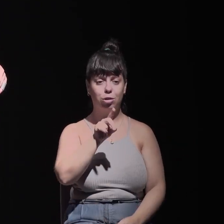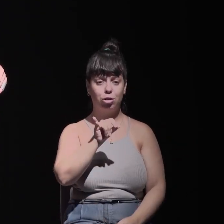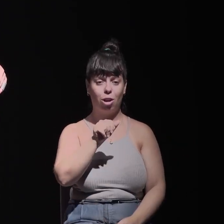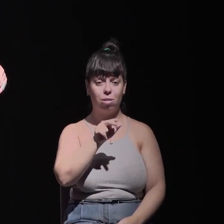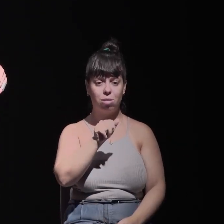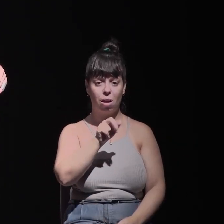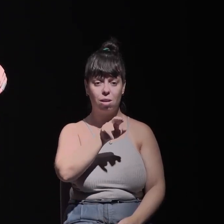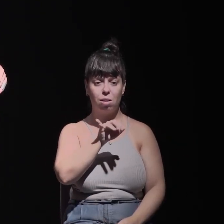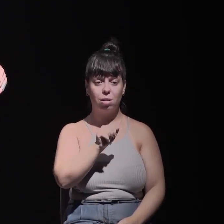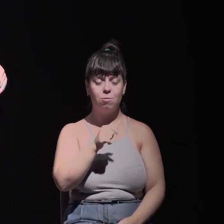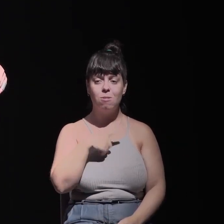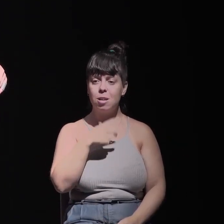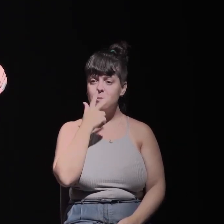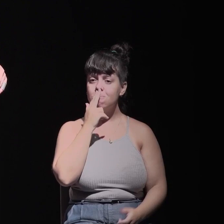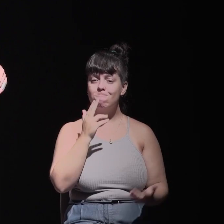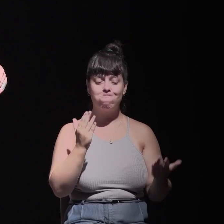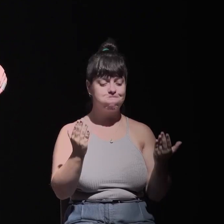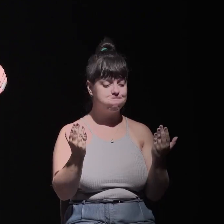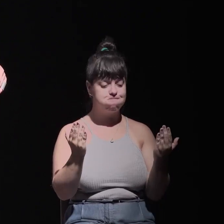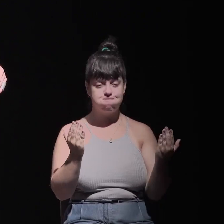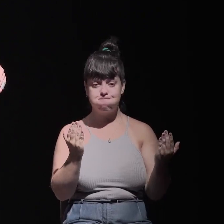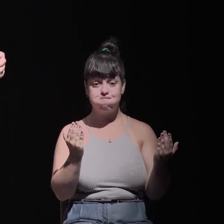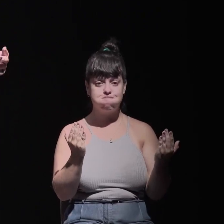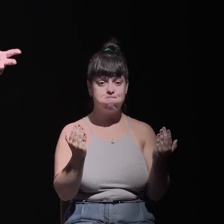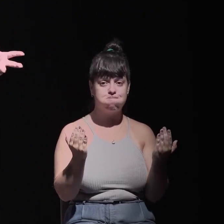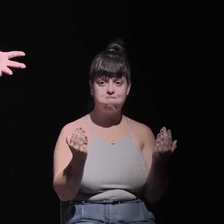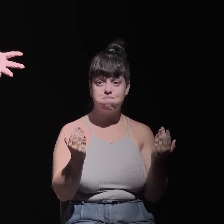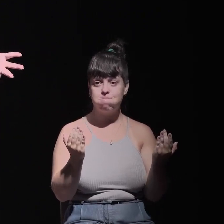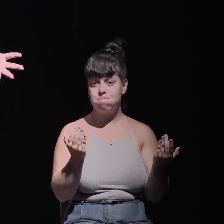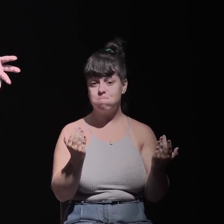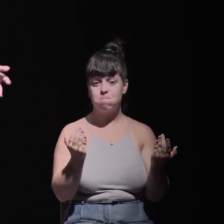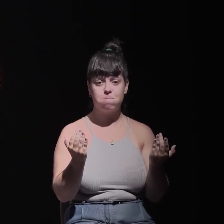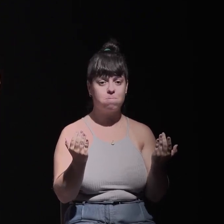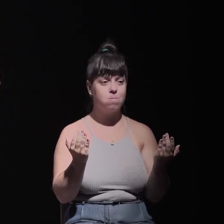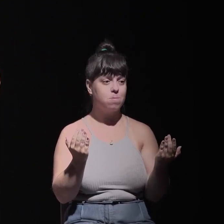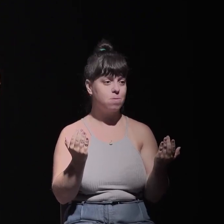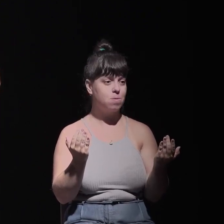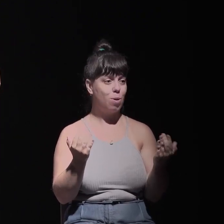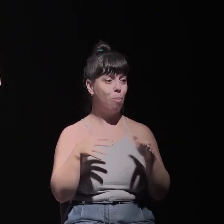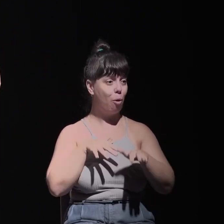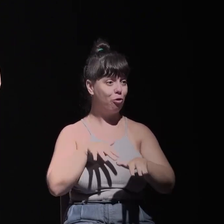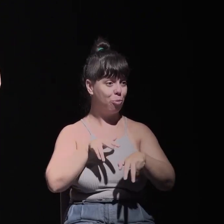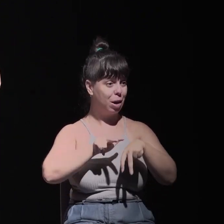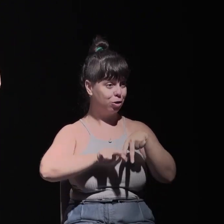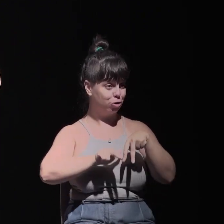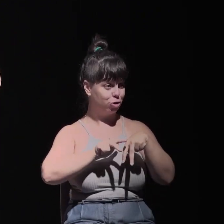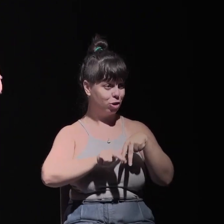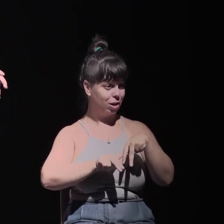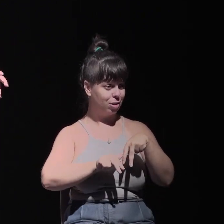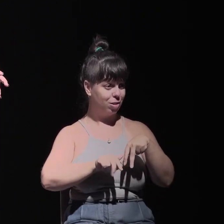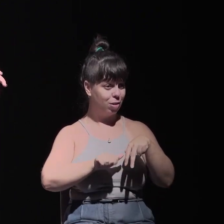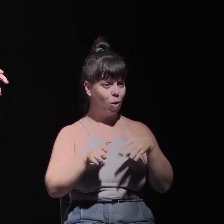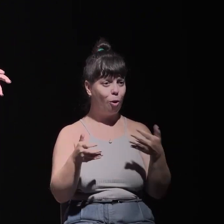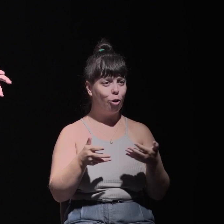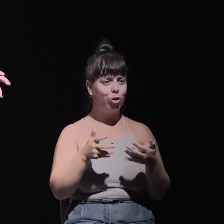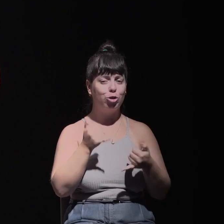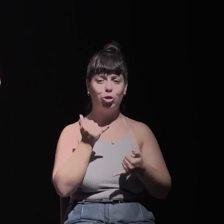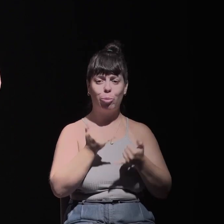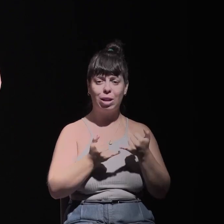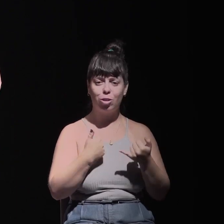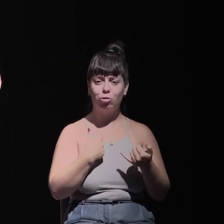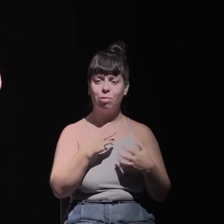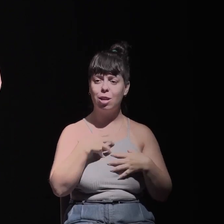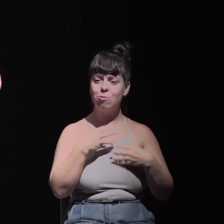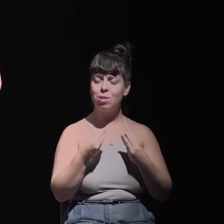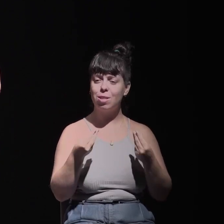paradoxo para esse movimento de gênero, porque hoje parece muito, eu tenho essa sensação